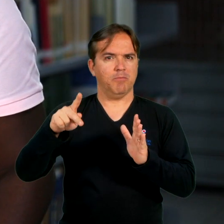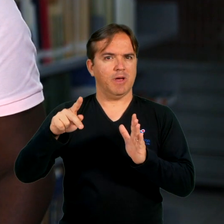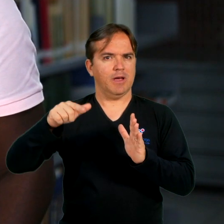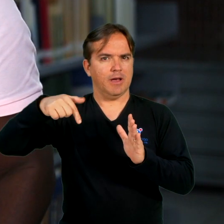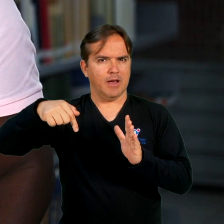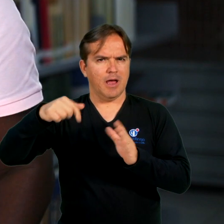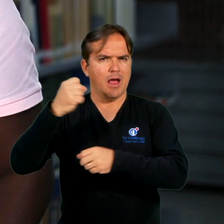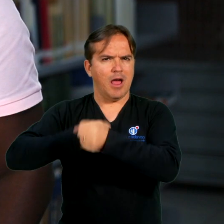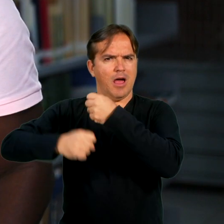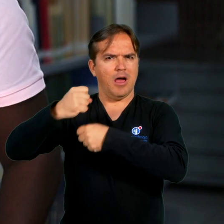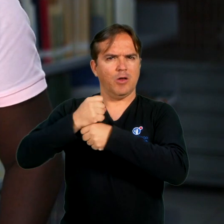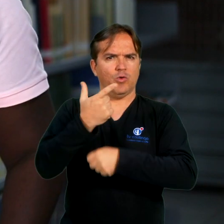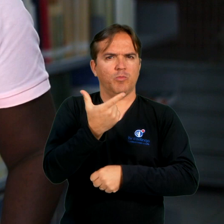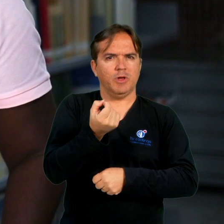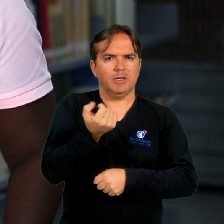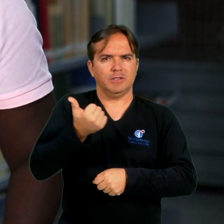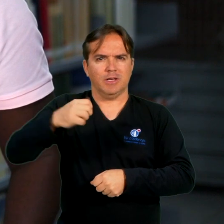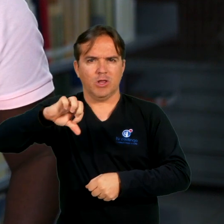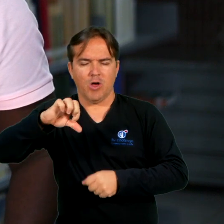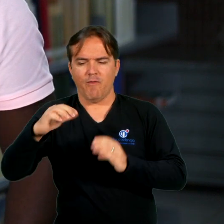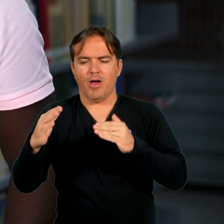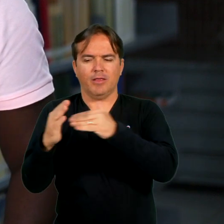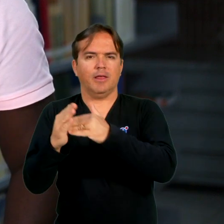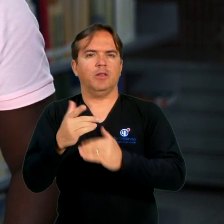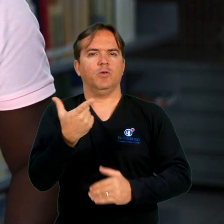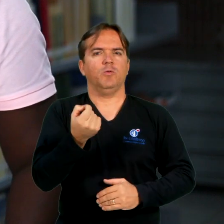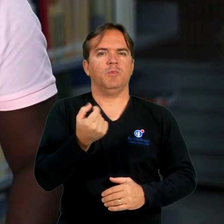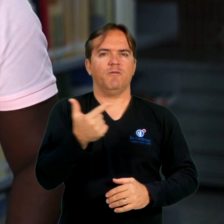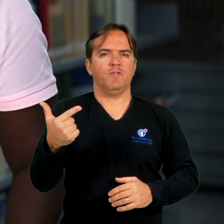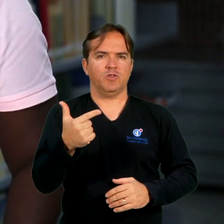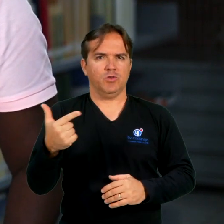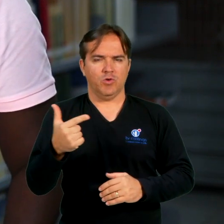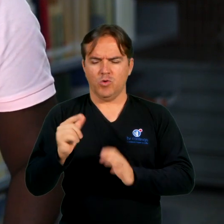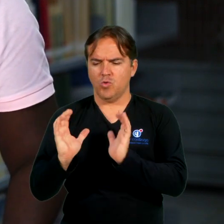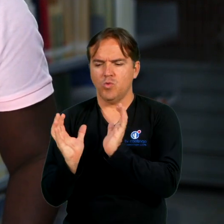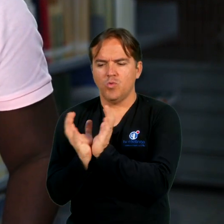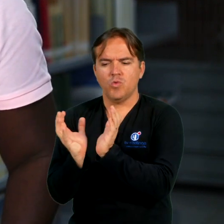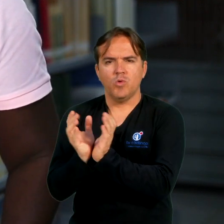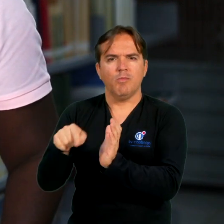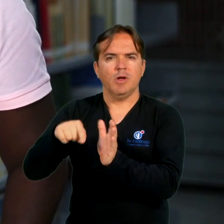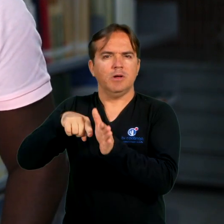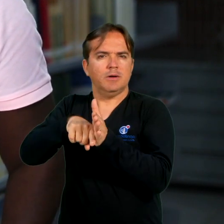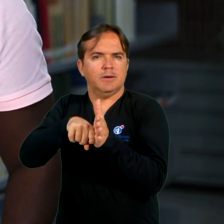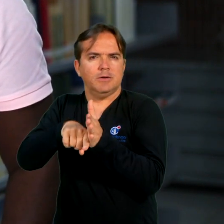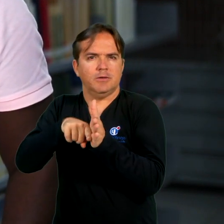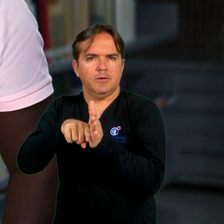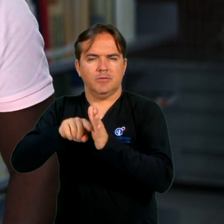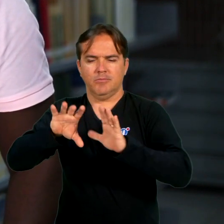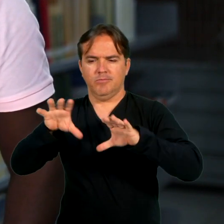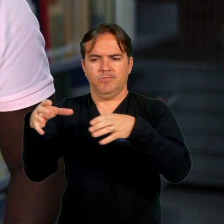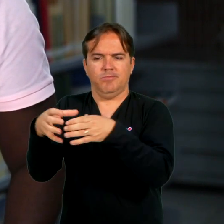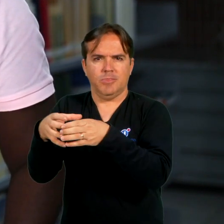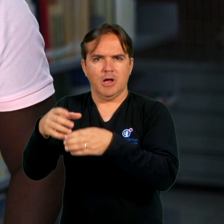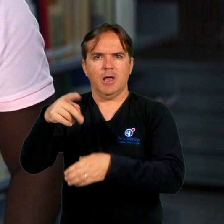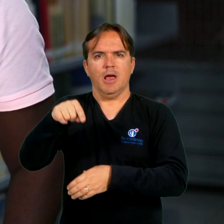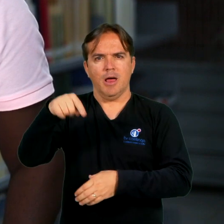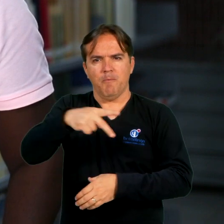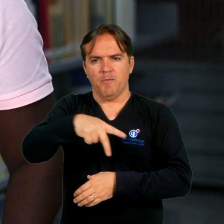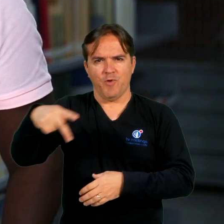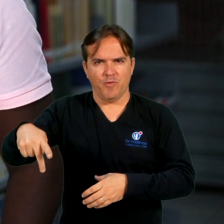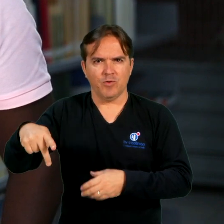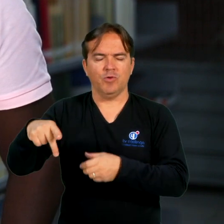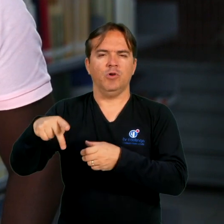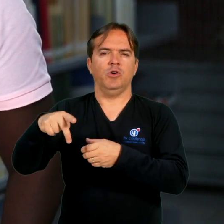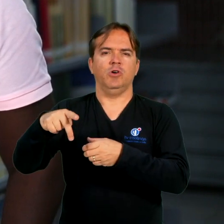2019 e 2022. A equipe que constituiu essa pesquisa, esse projeto, era formada por professores do Colegiado de Engenharia